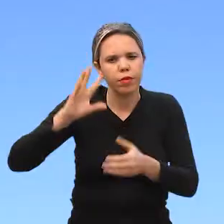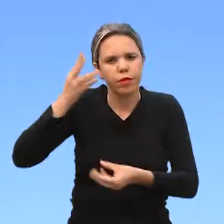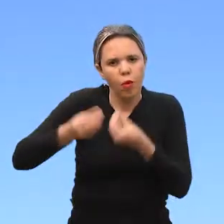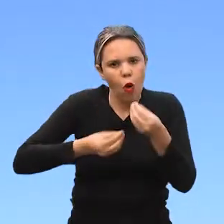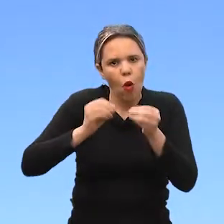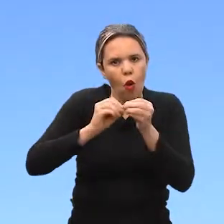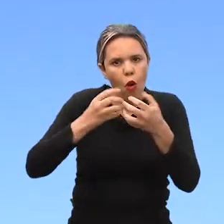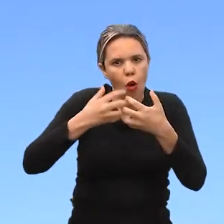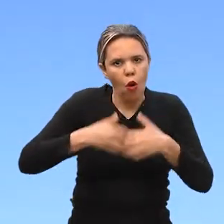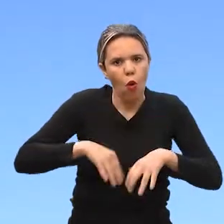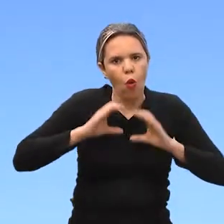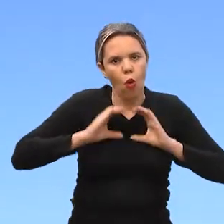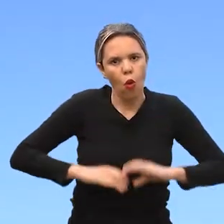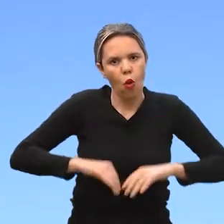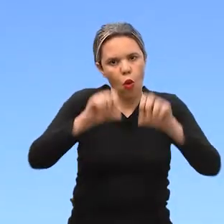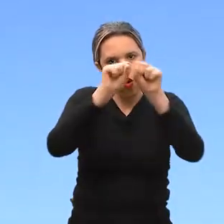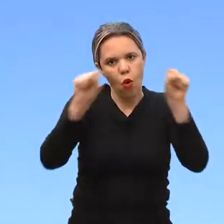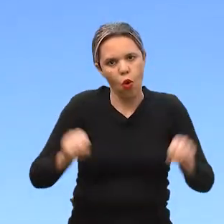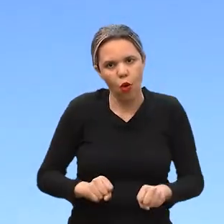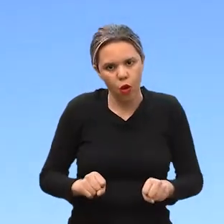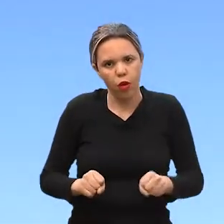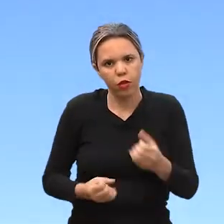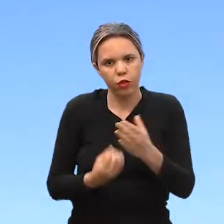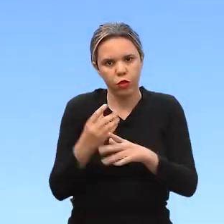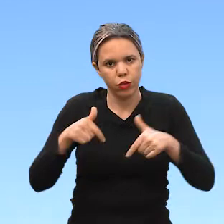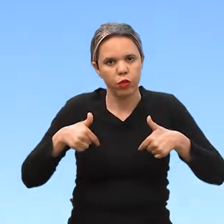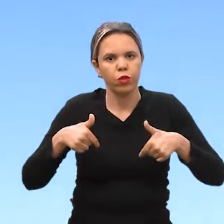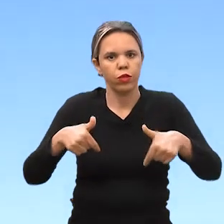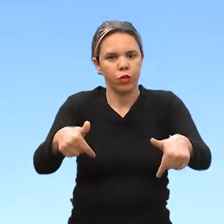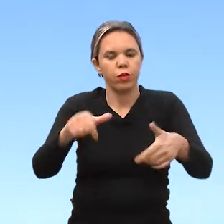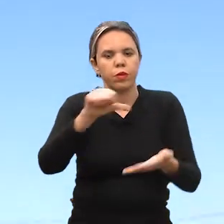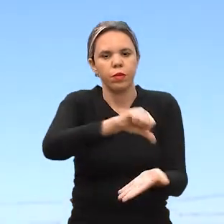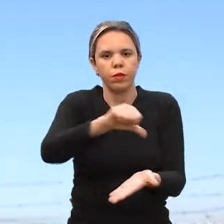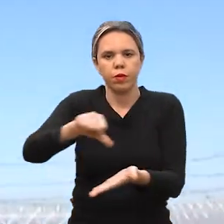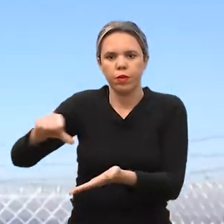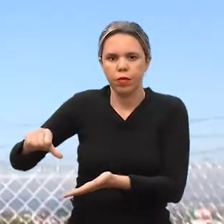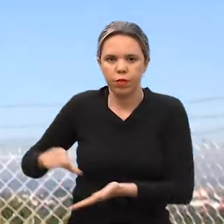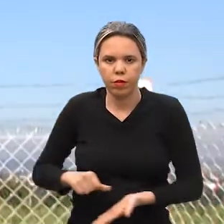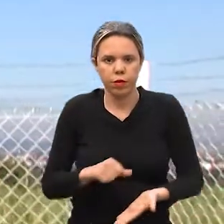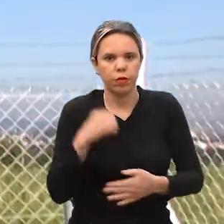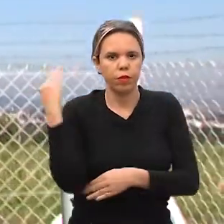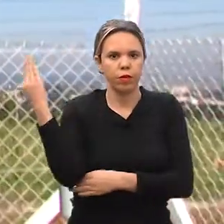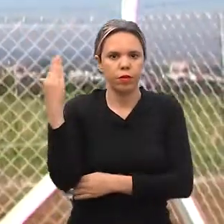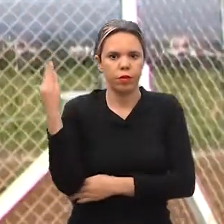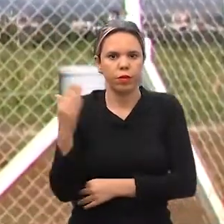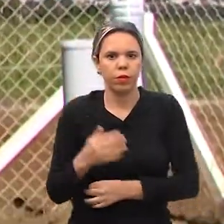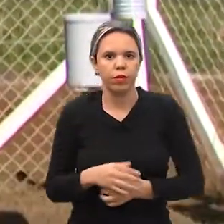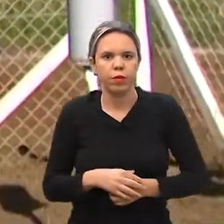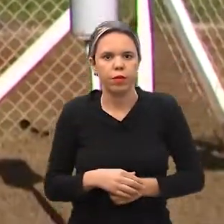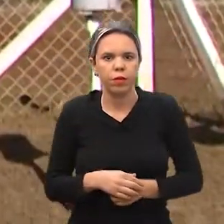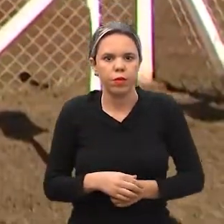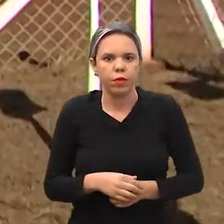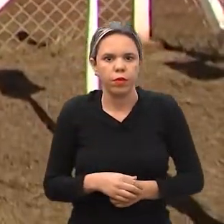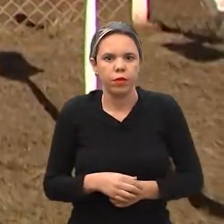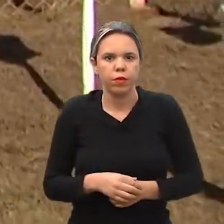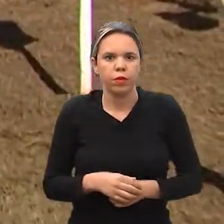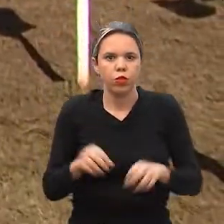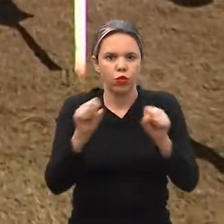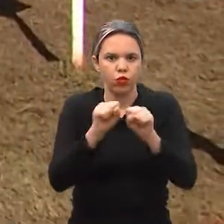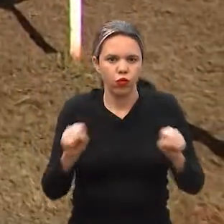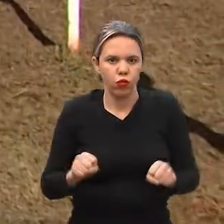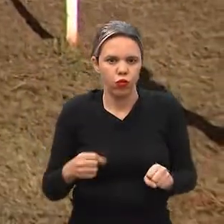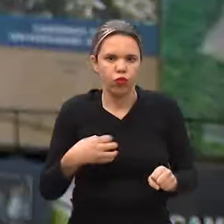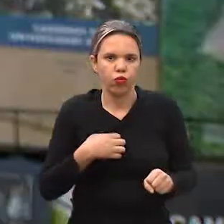entender os sistemas meteorológicos que atuam em uma determinada região, as tendências do tempo, os mecanismos físicos